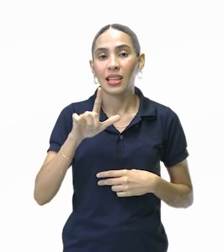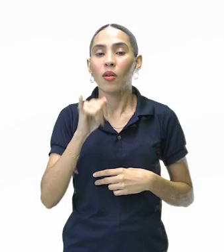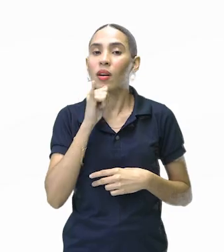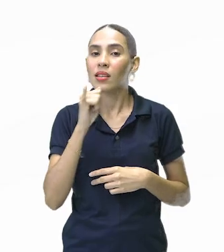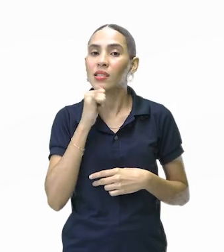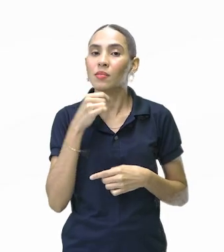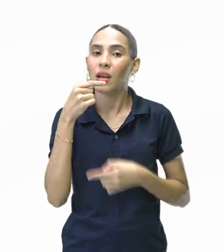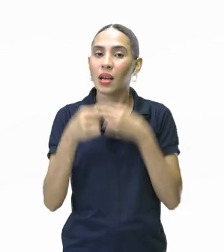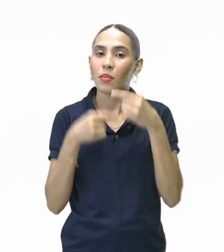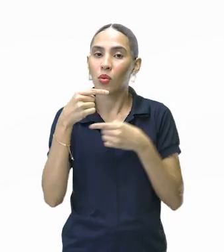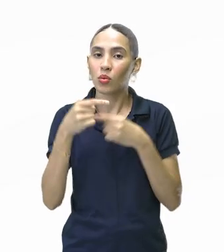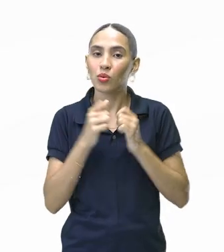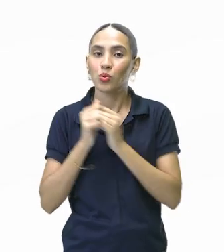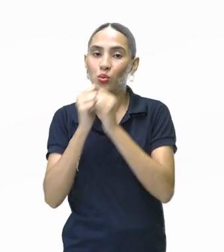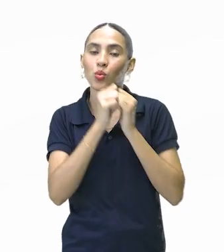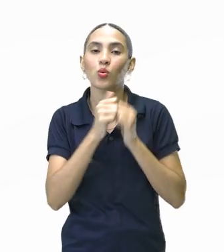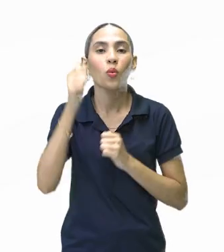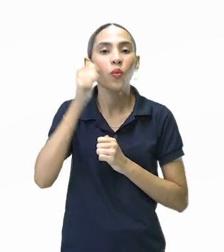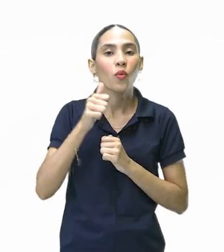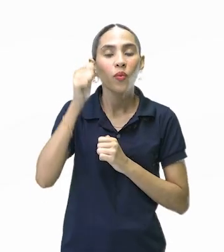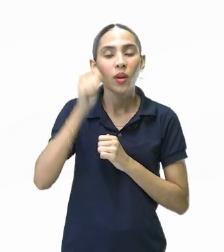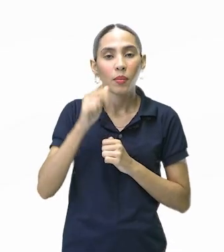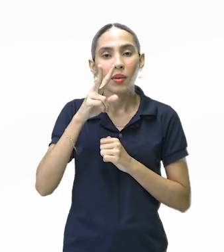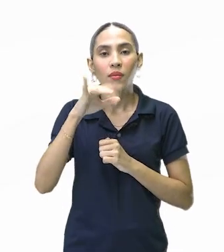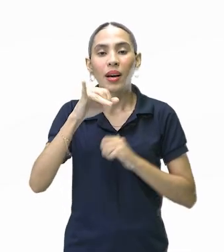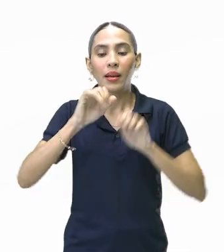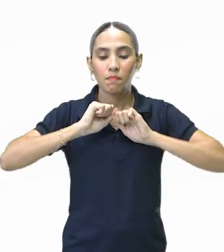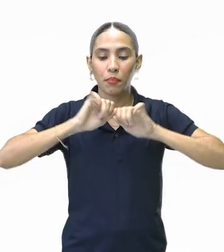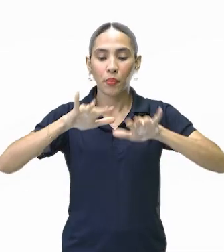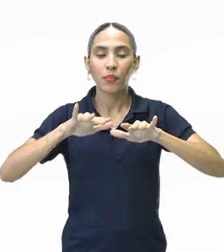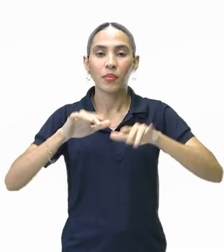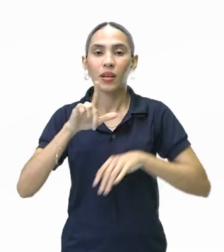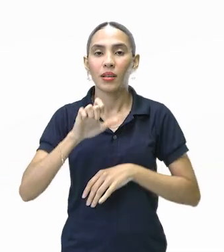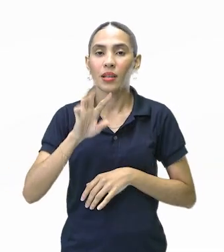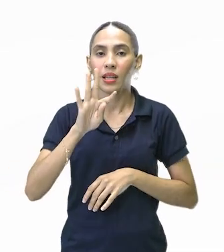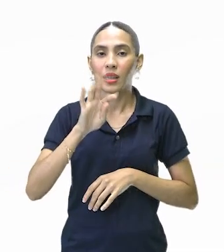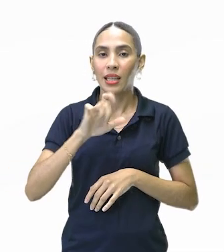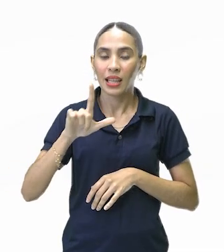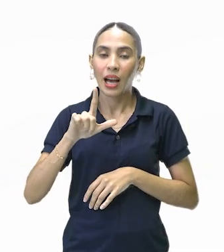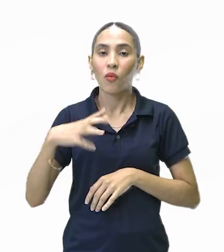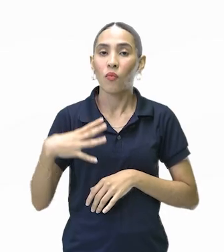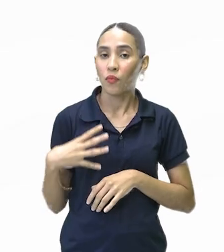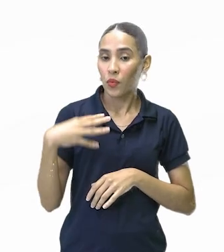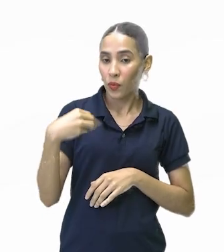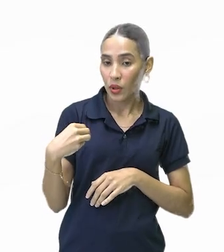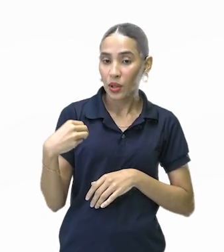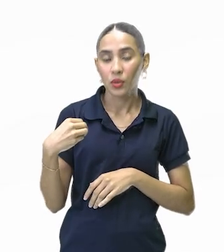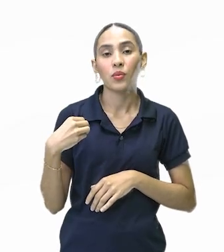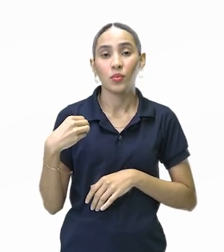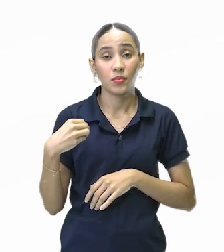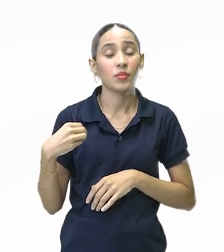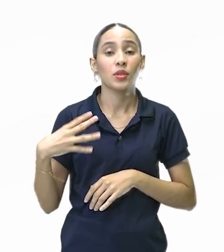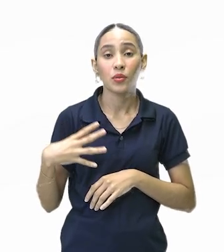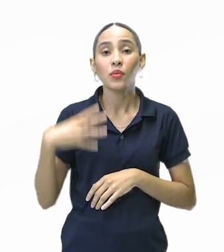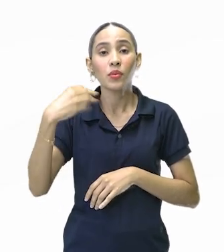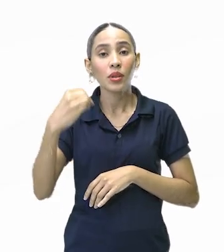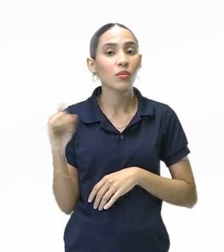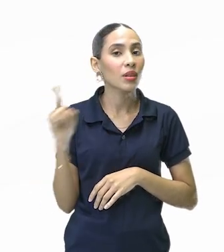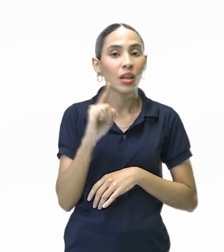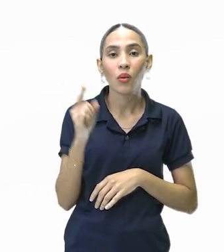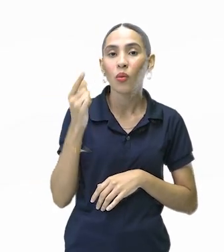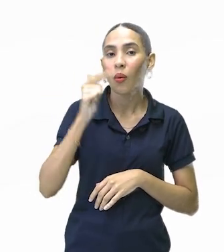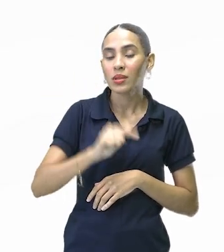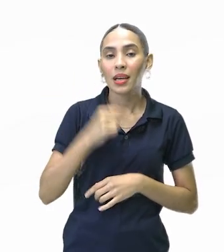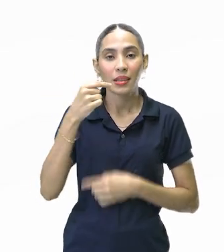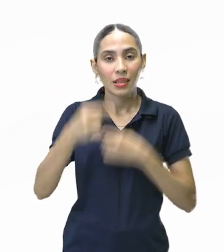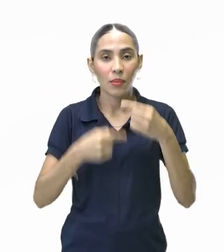se reproduz com a fêmea, ele transmite esse gene letal para os seus descendentes, e esses descendentes não chegam